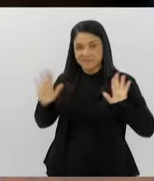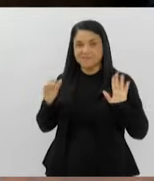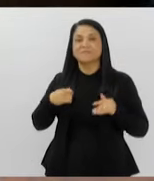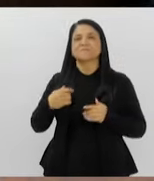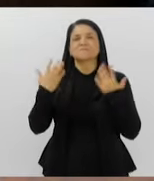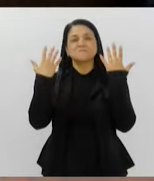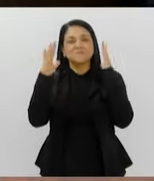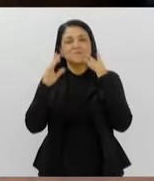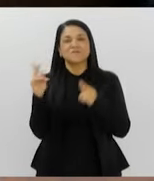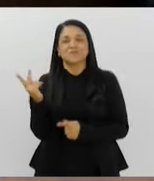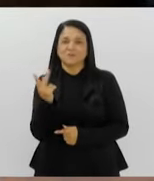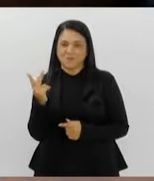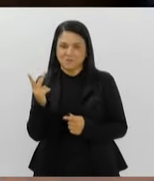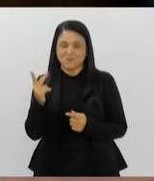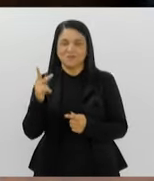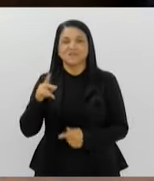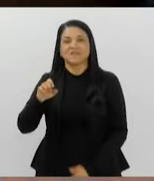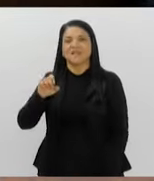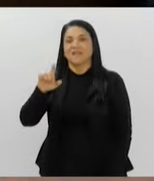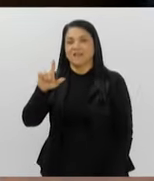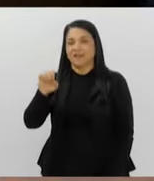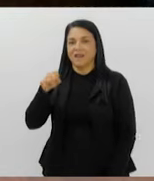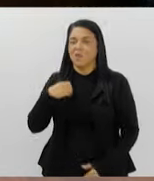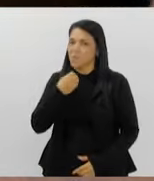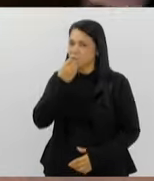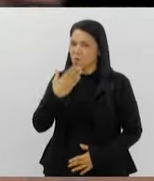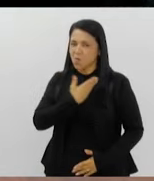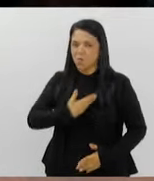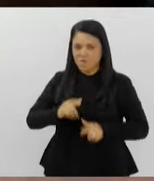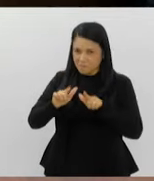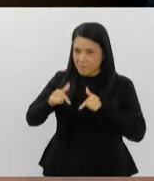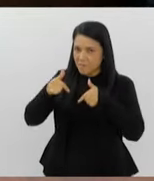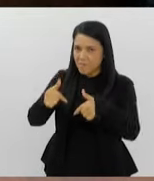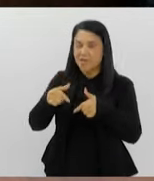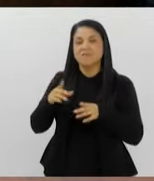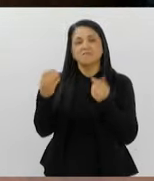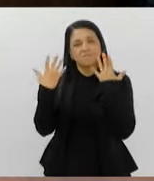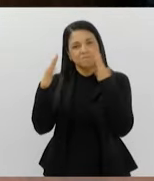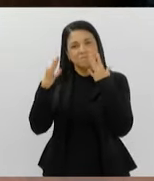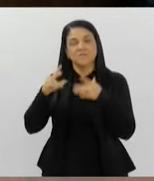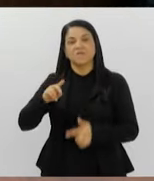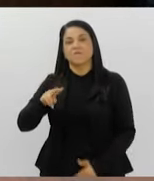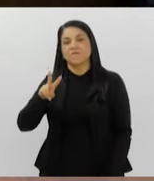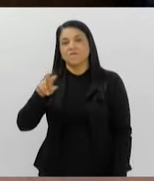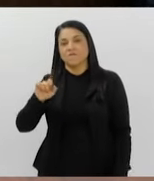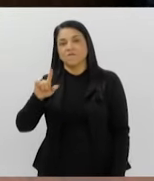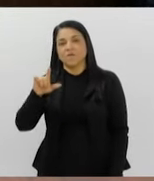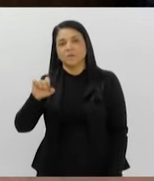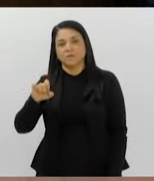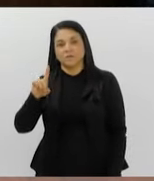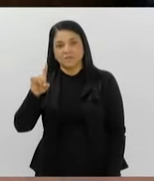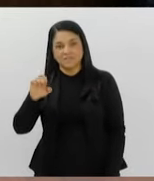Léo, que faça um bom governo, e parabéns ao Valdeci da Saúde por respeitar as urnas. Isso parabéns.